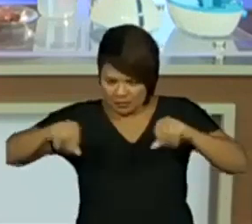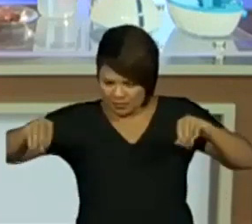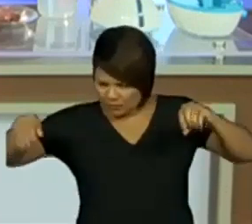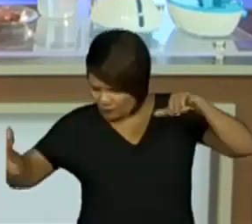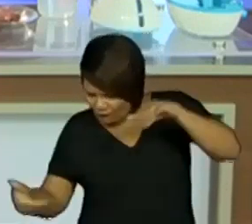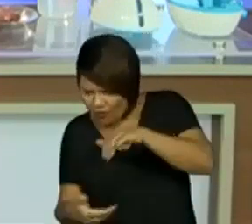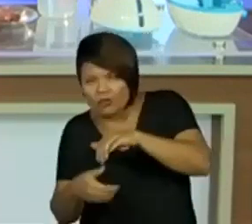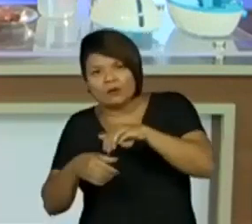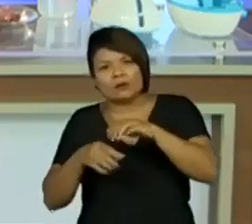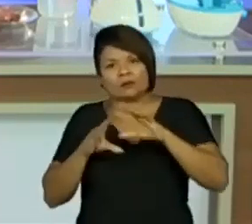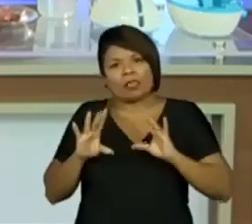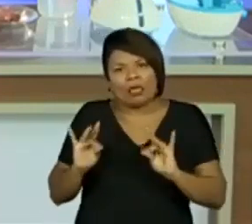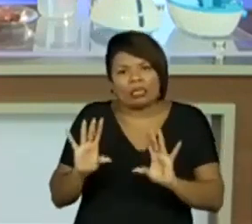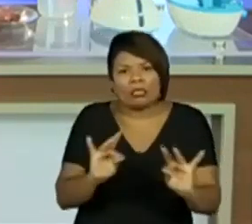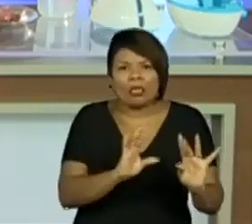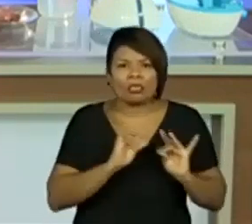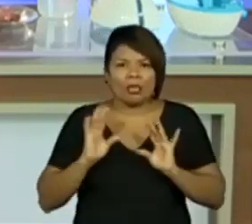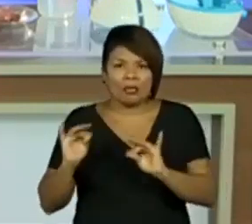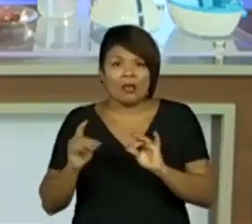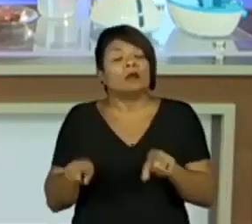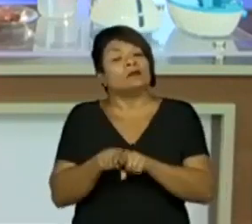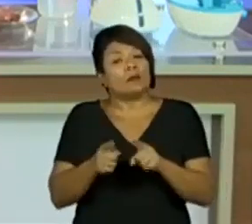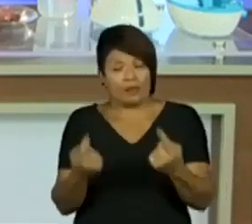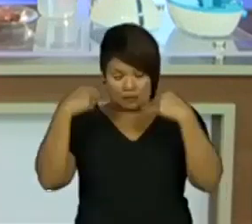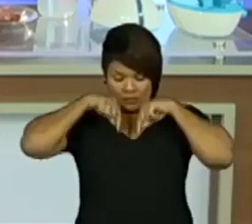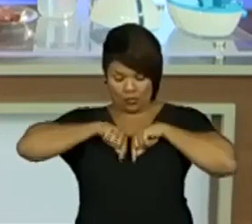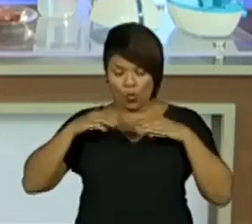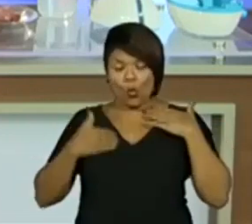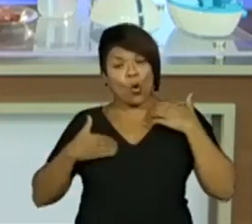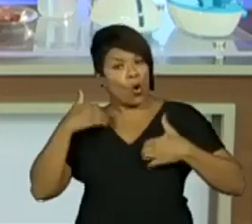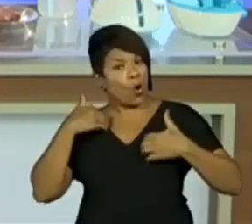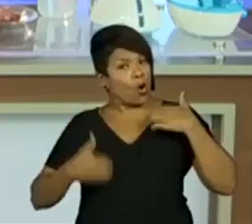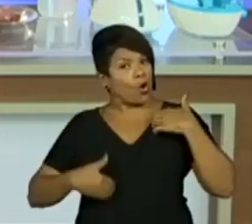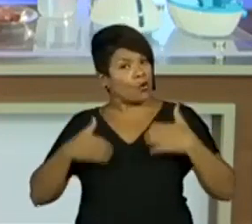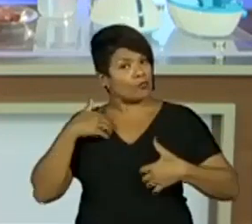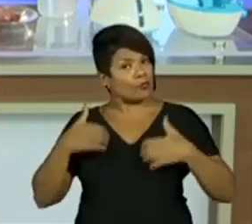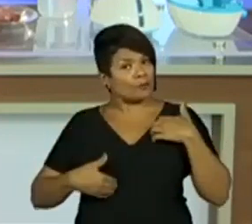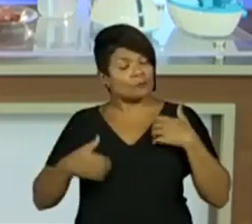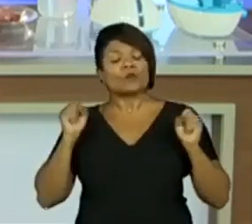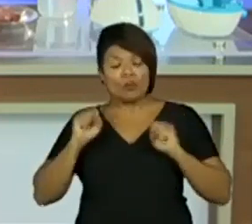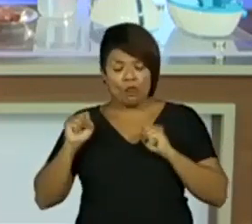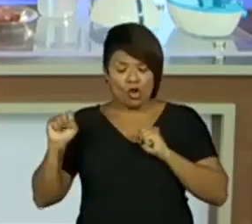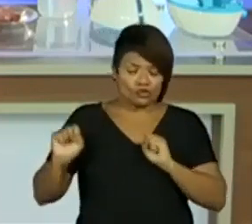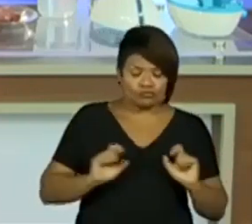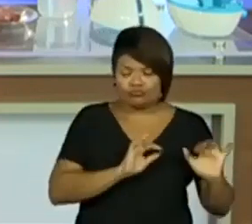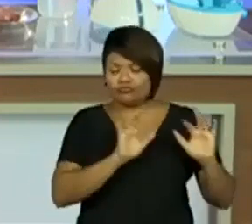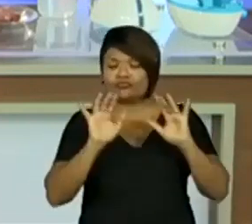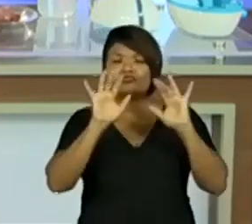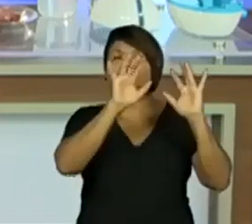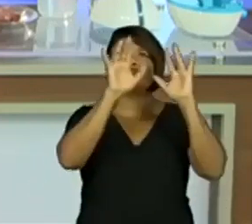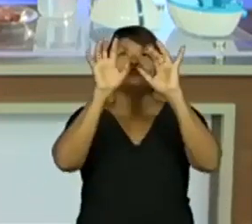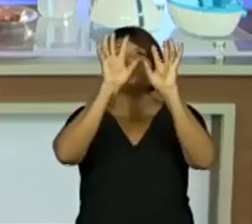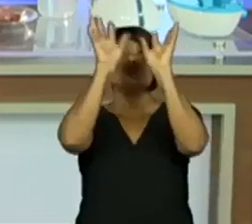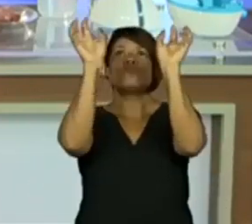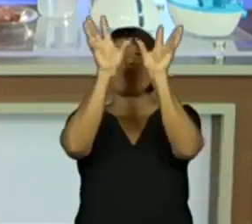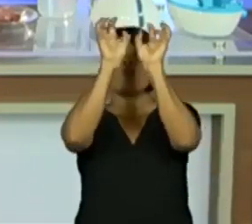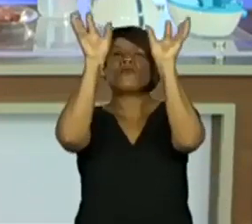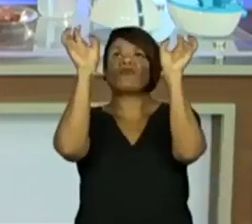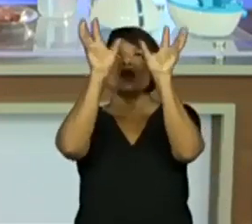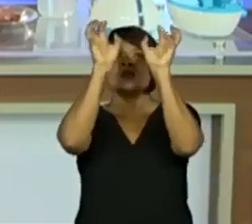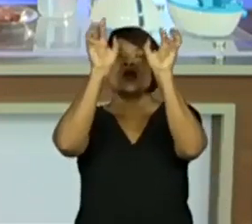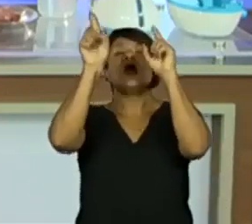dos seres vivos. Ela pode se transformar em nuvens, ela pode se transformar em neve,